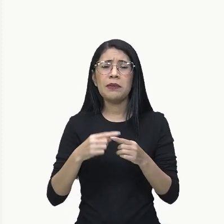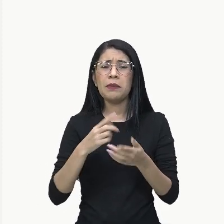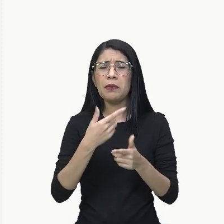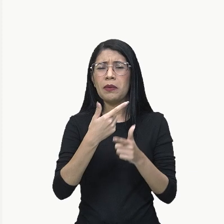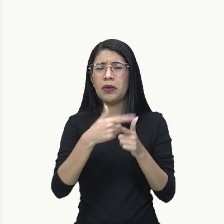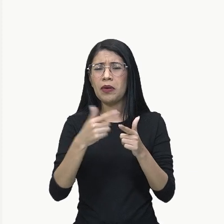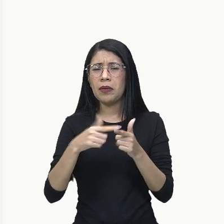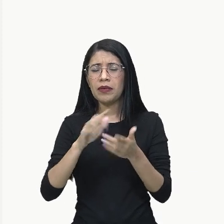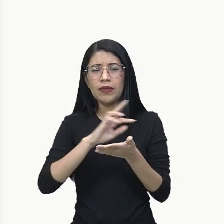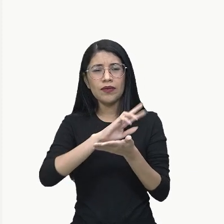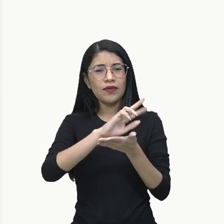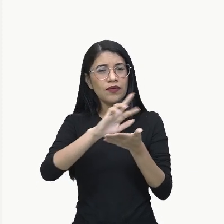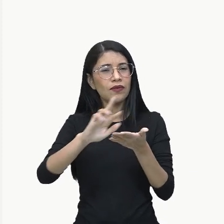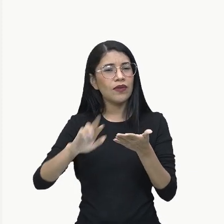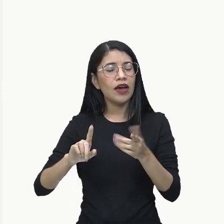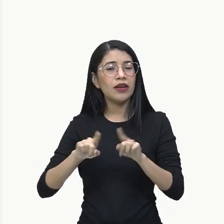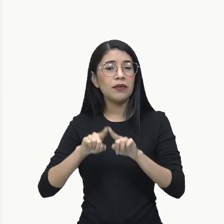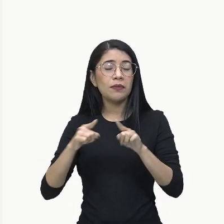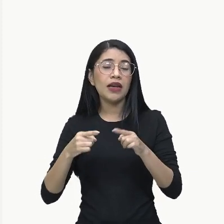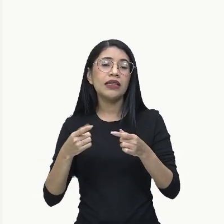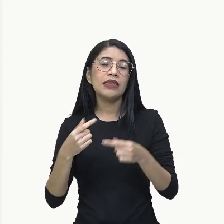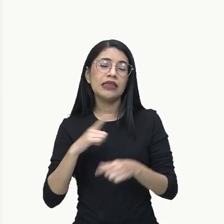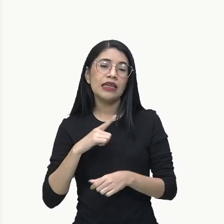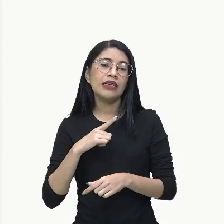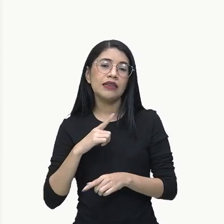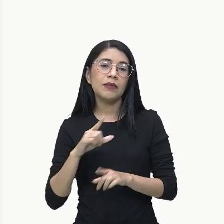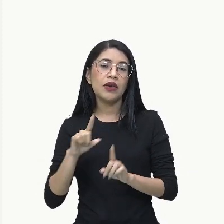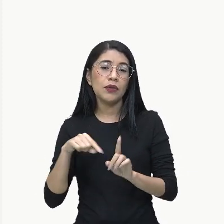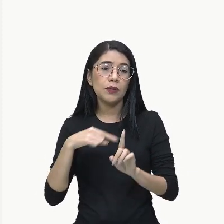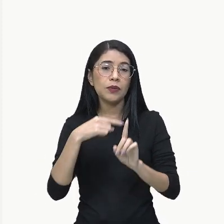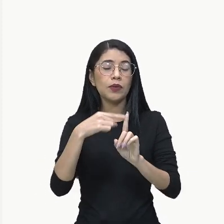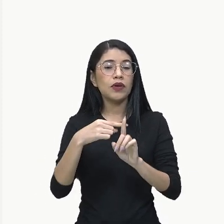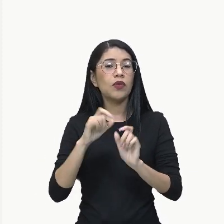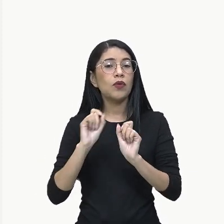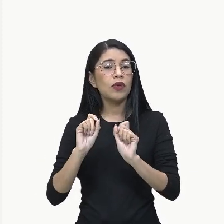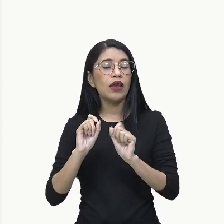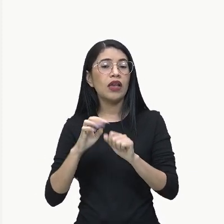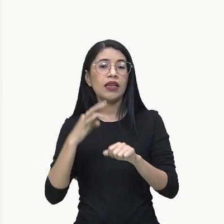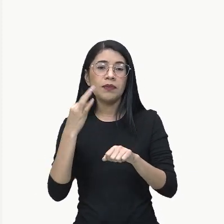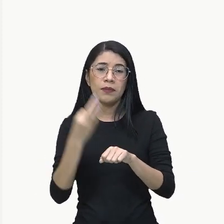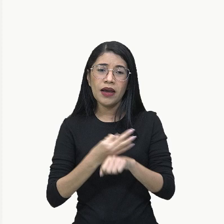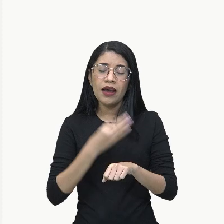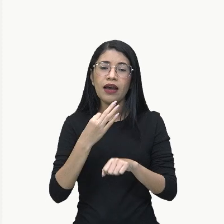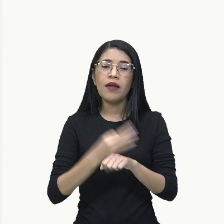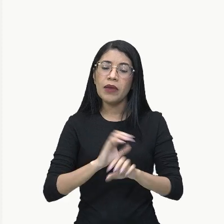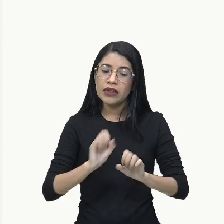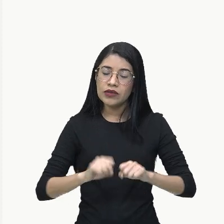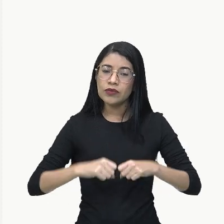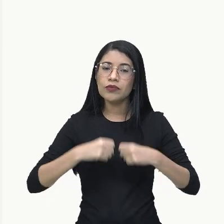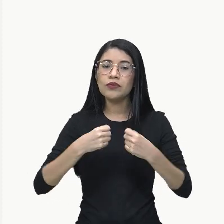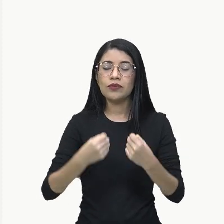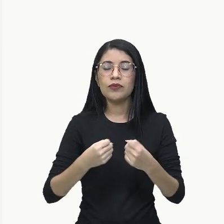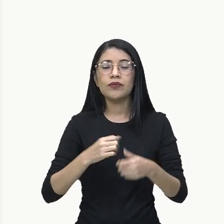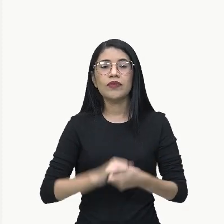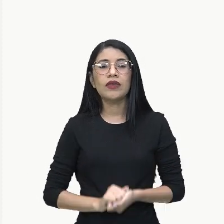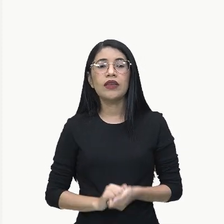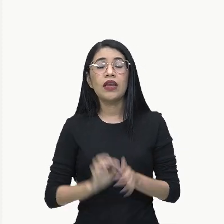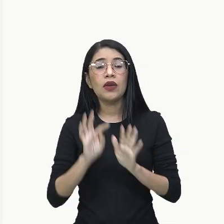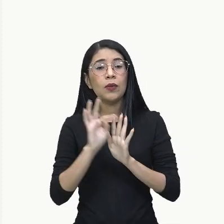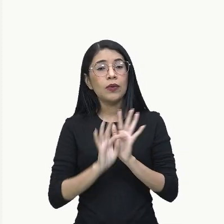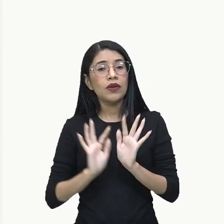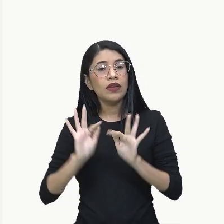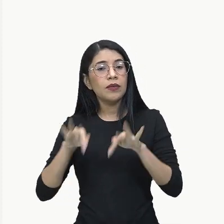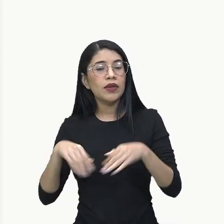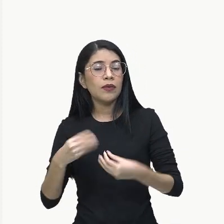possa observar, temos aí um tom positivo, é persistente, né? E o texto vai terminar com essa